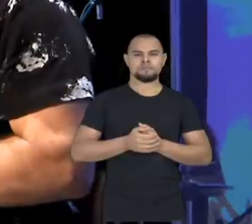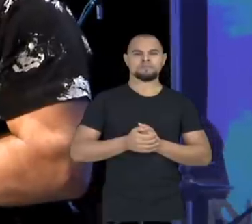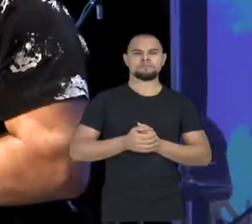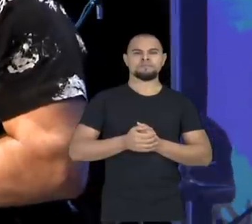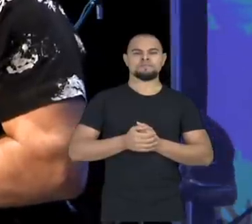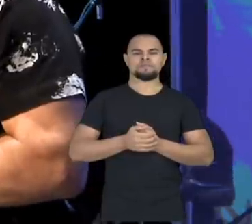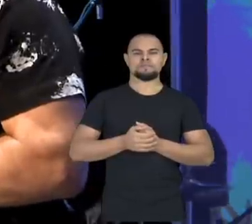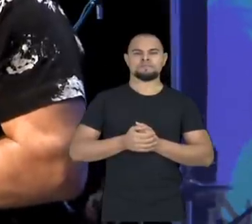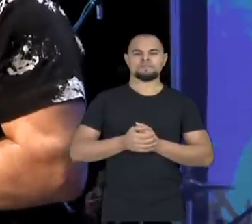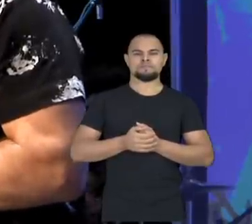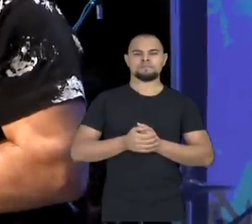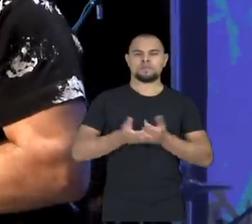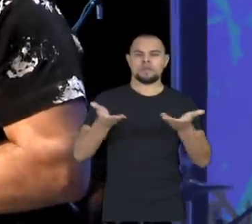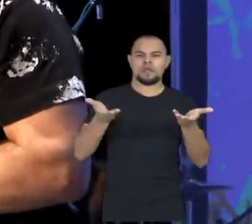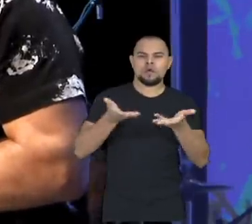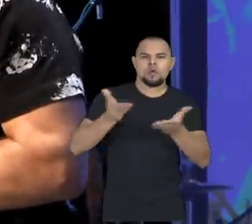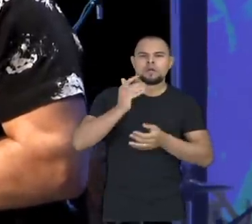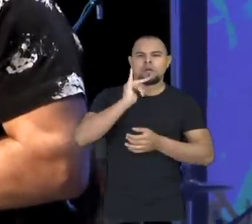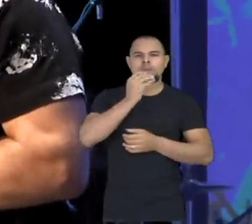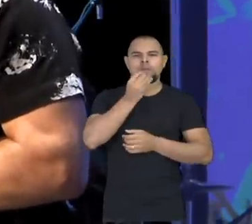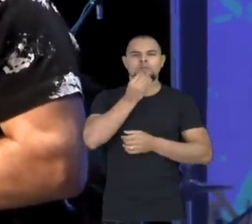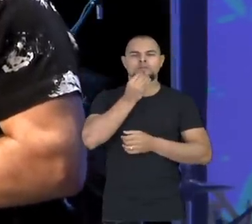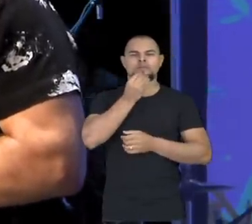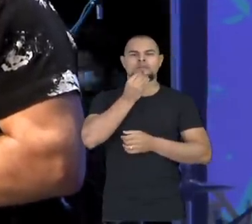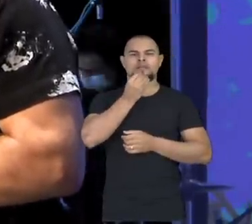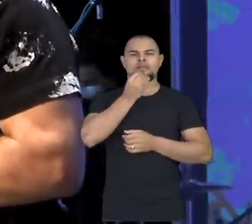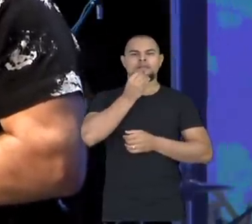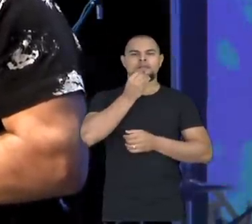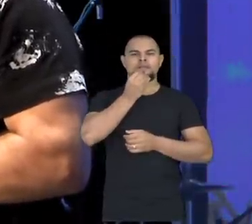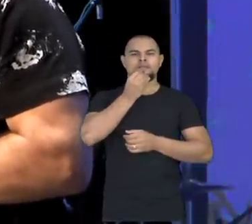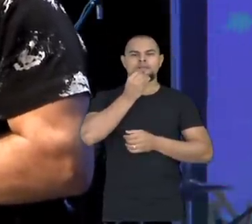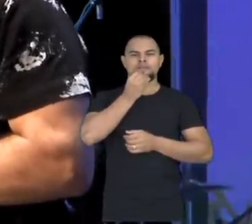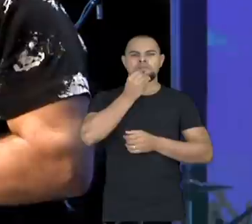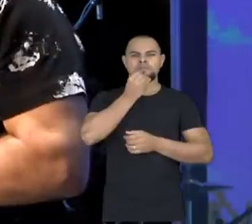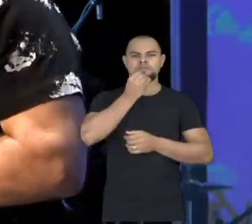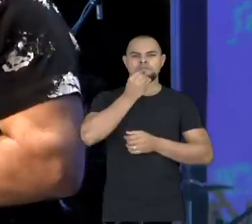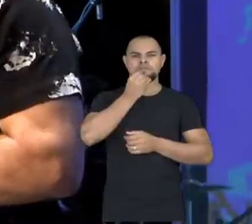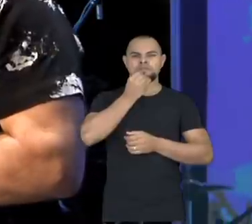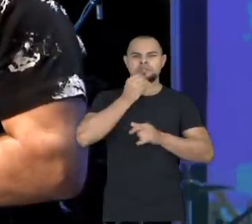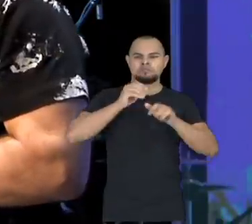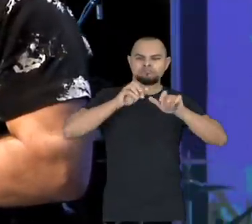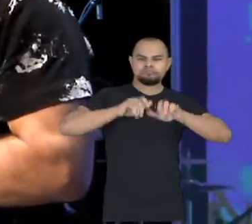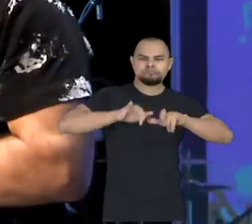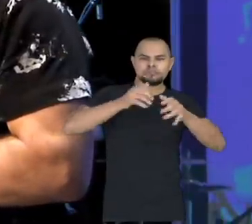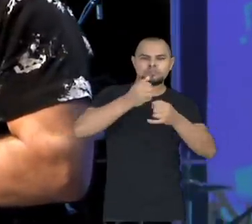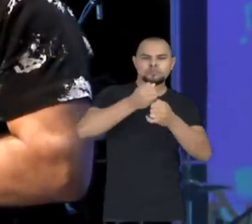agora tendo a oportunidade de dizer alguma coisa, falar alguma coisa.